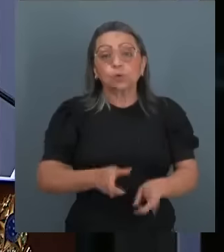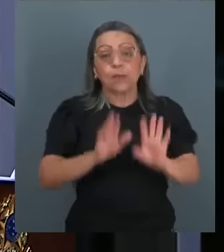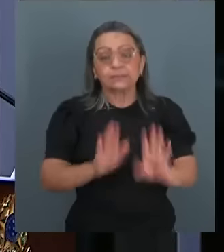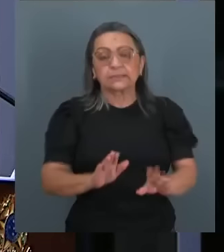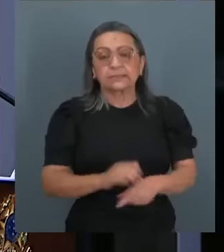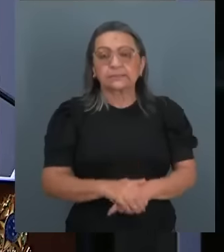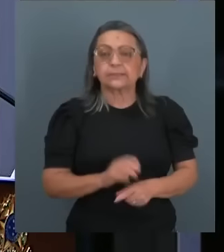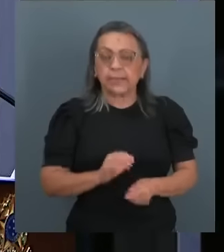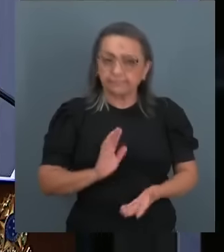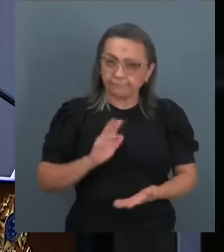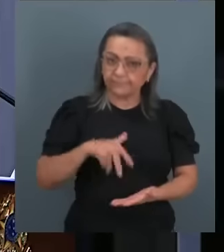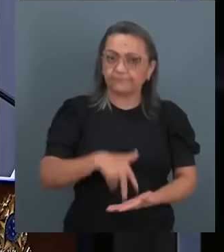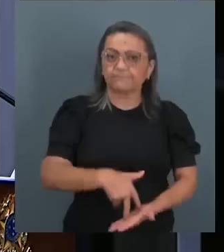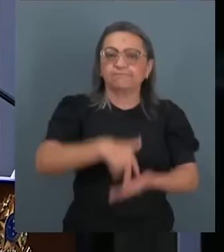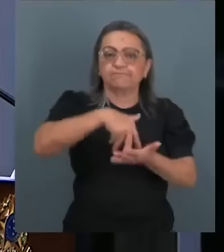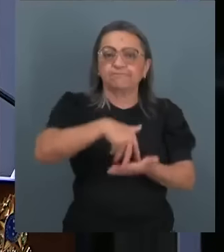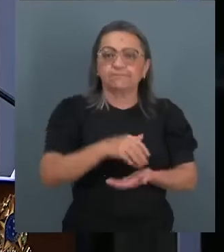está se levantando.